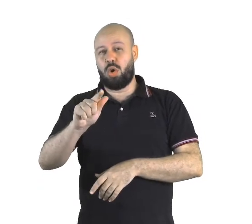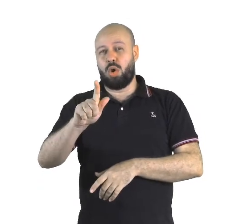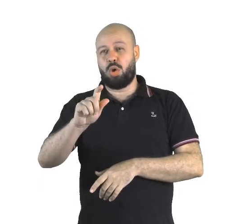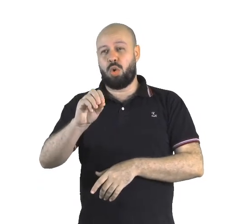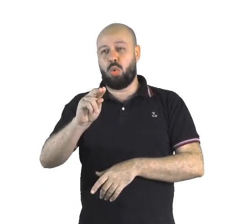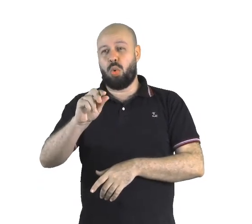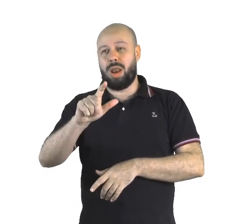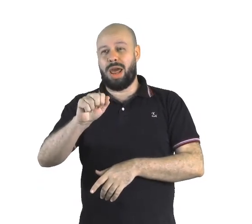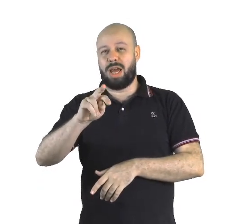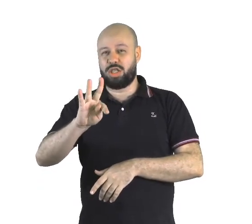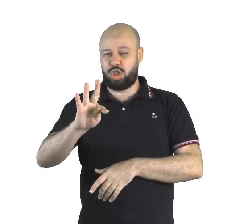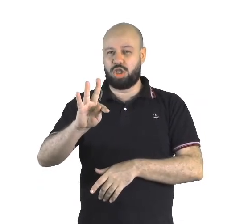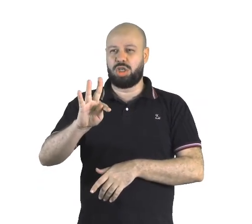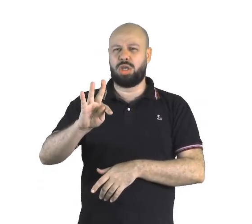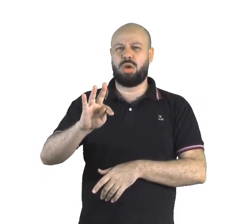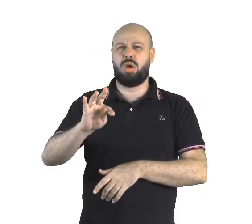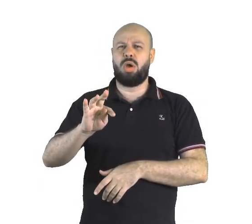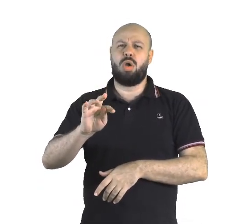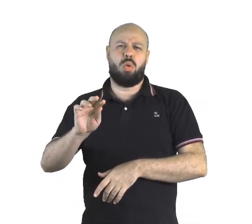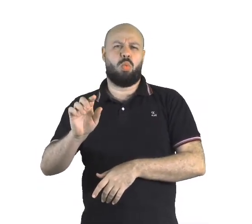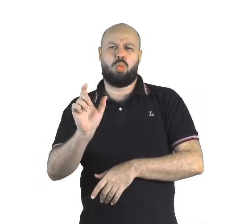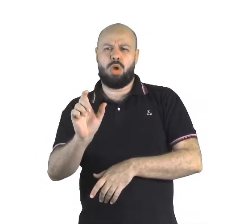apelido dele era Jango.